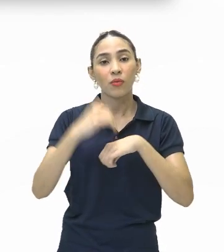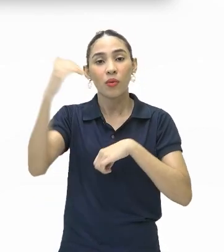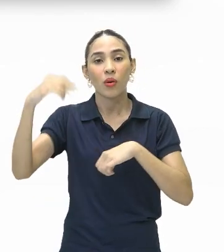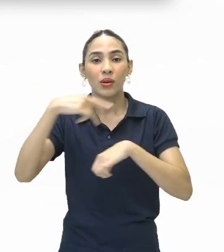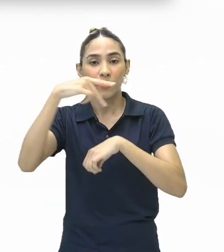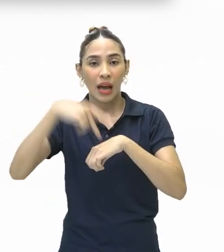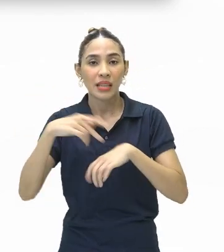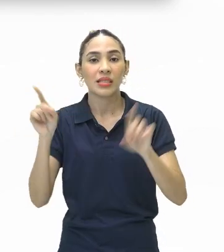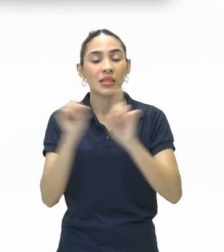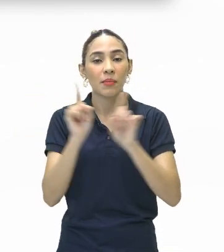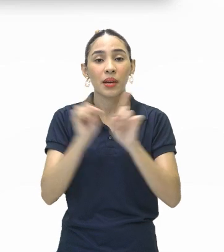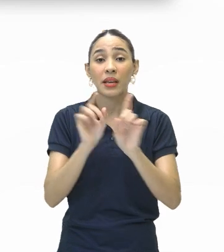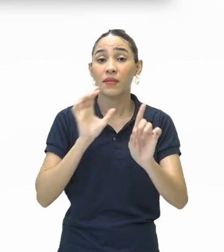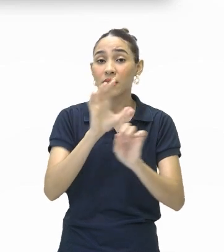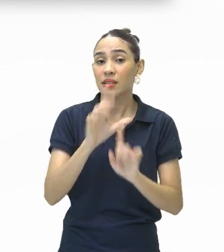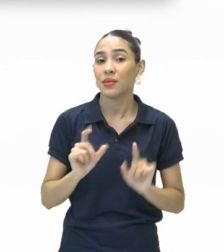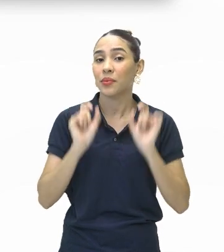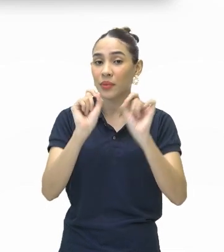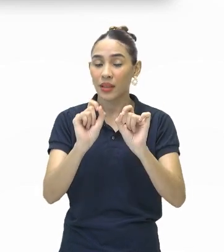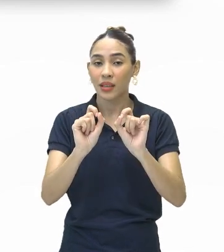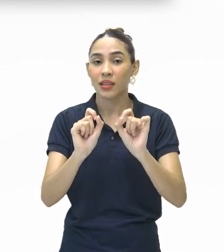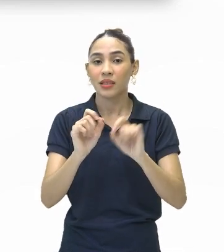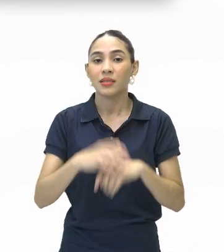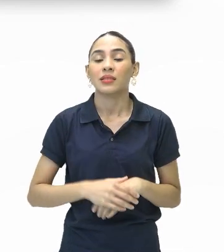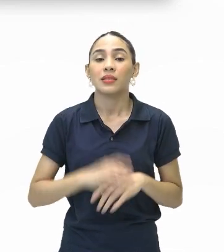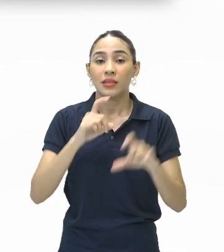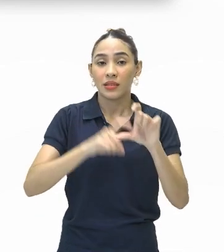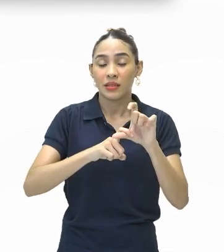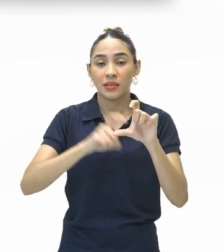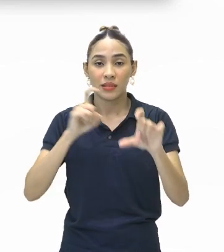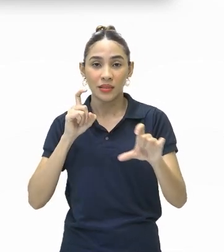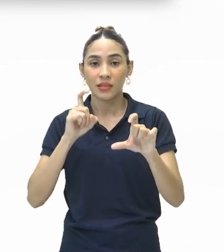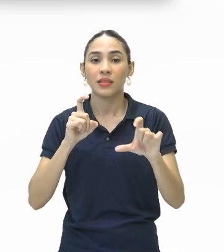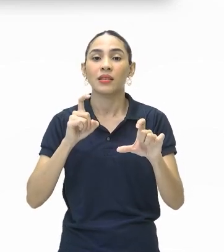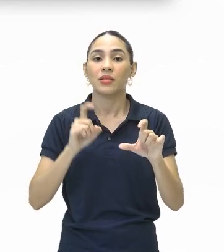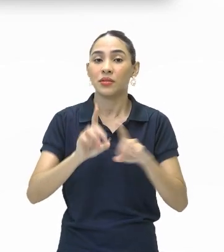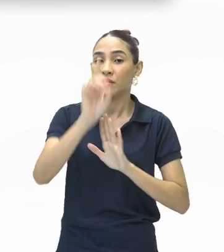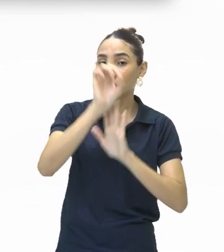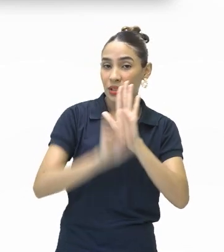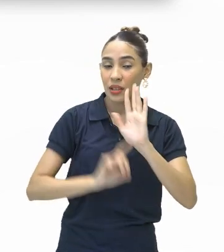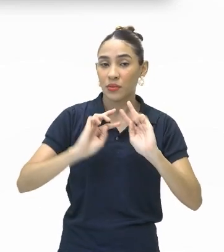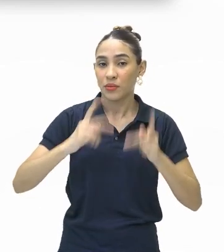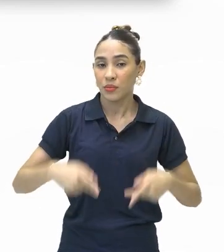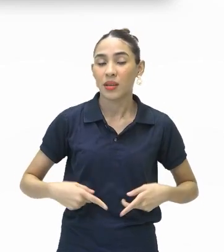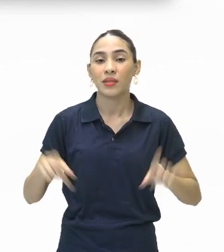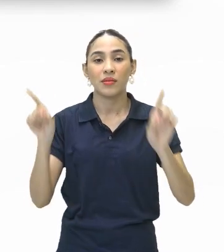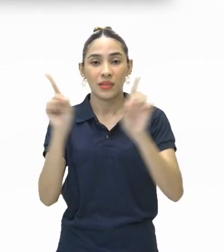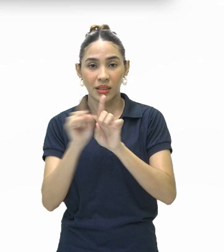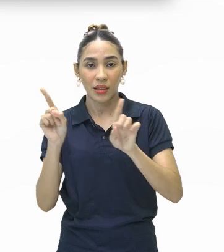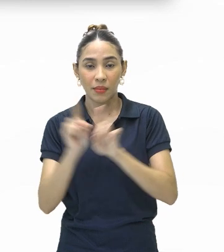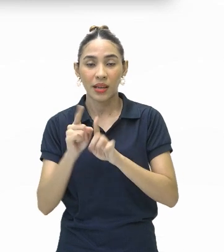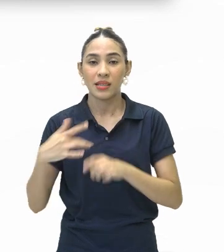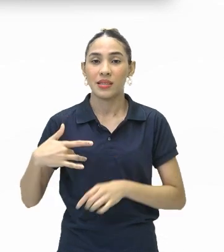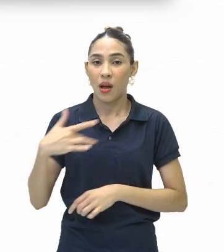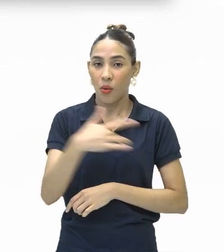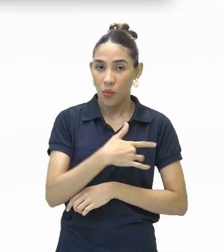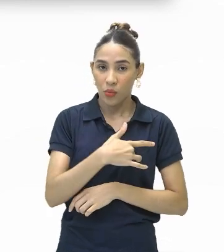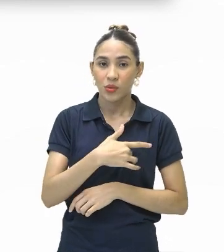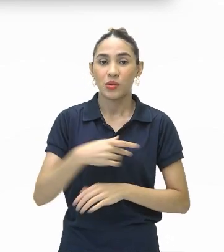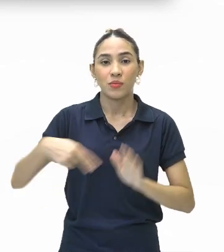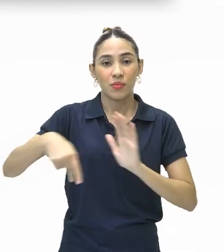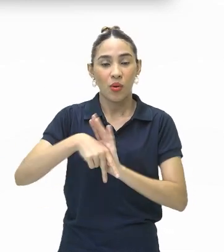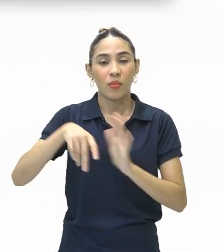nacionais, refletindo a interdependência entre os direitos humanos e a saúde